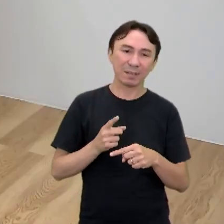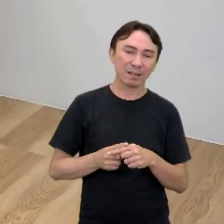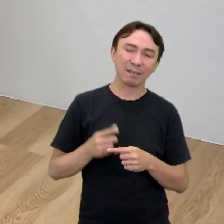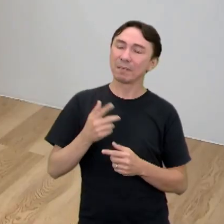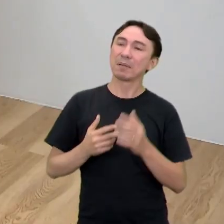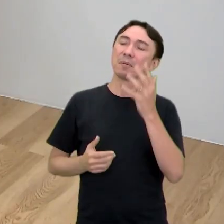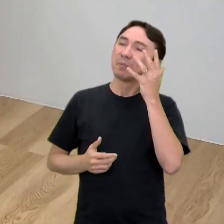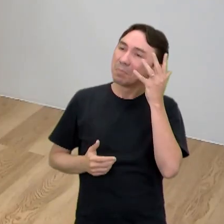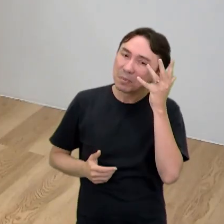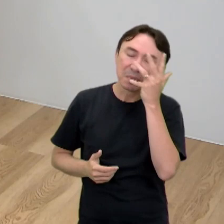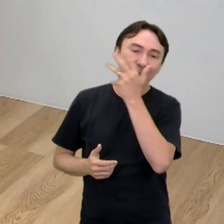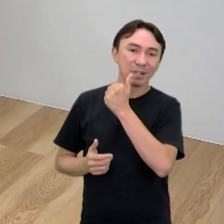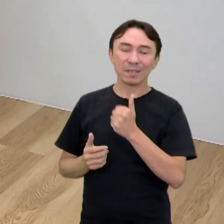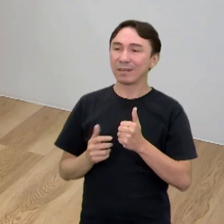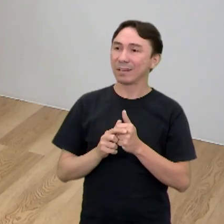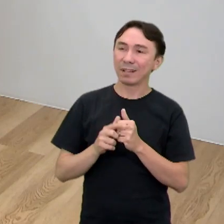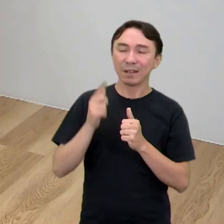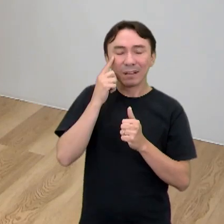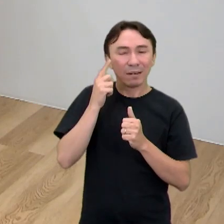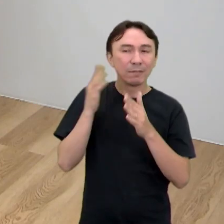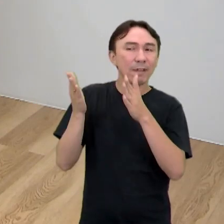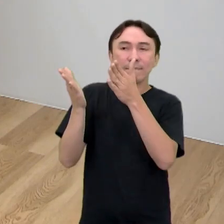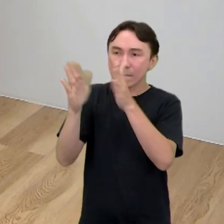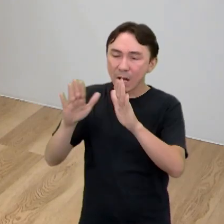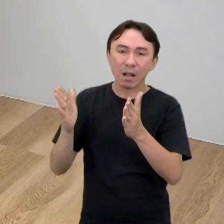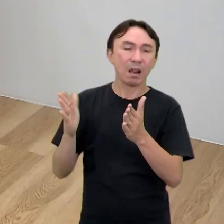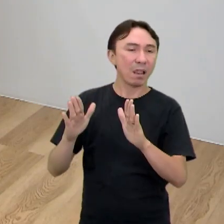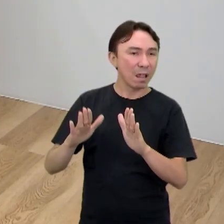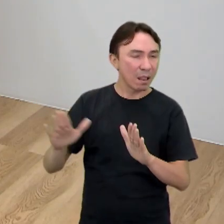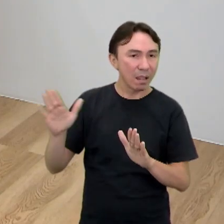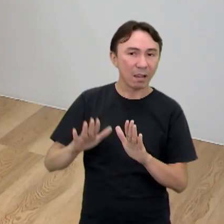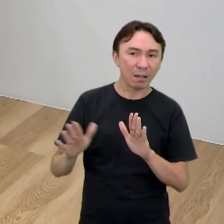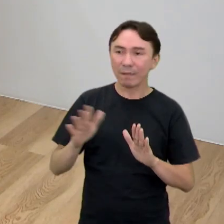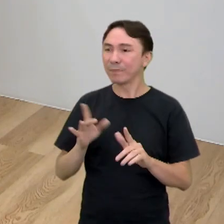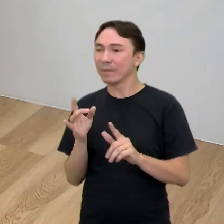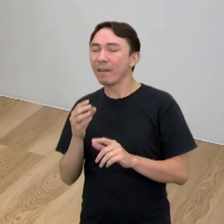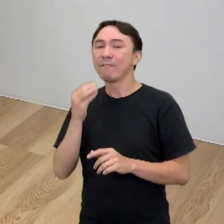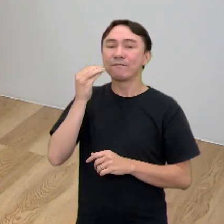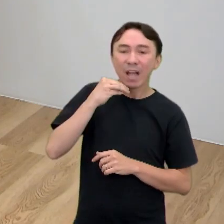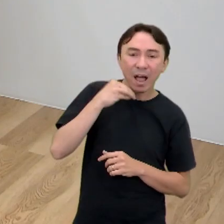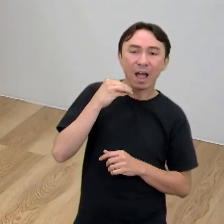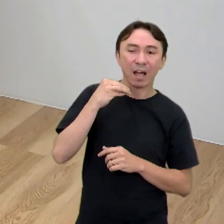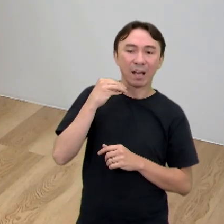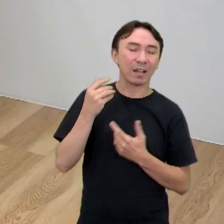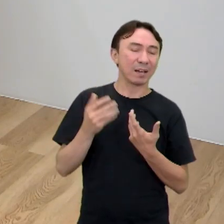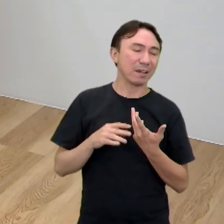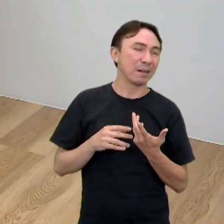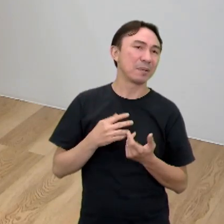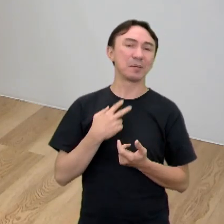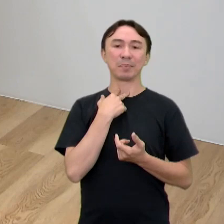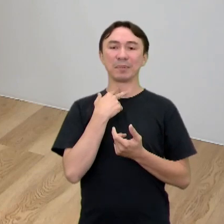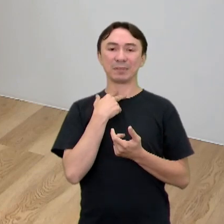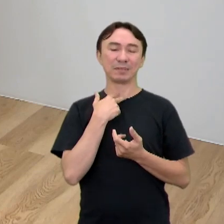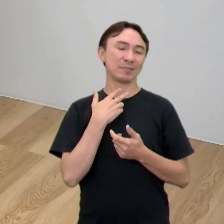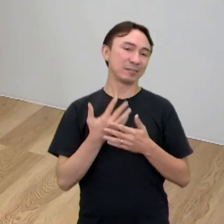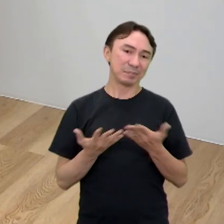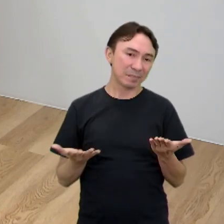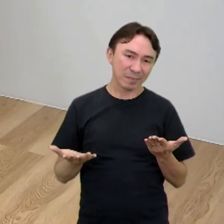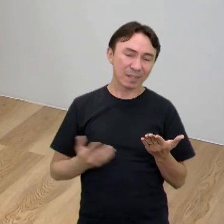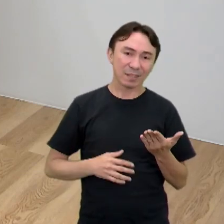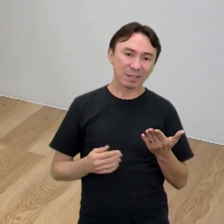ela não poderia jogar, né? Não era coisa proibido de força, por de lei. correria, Porque isso não